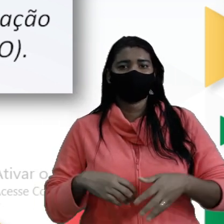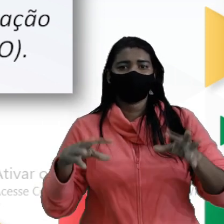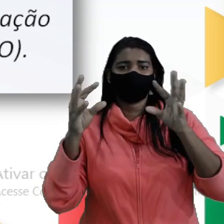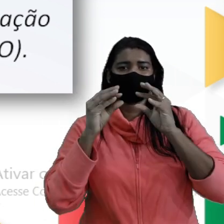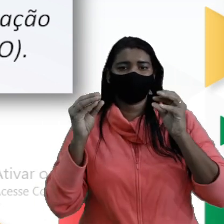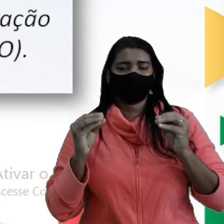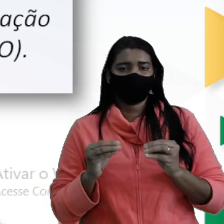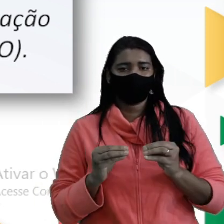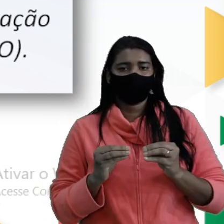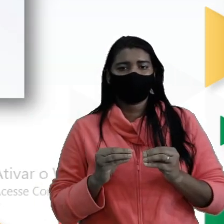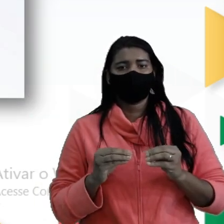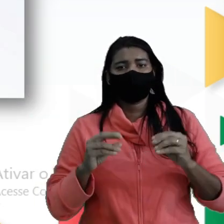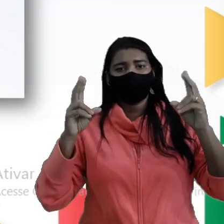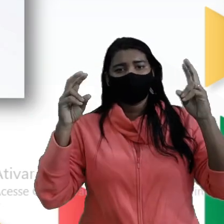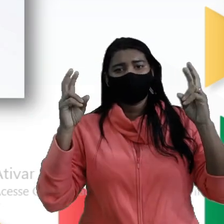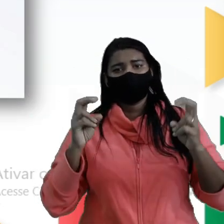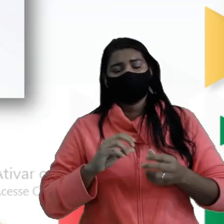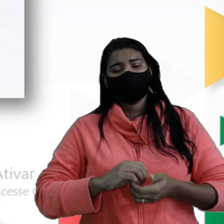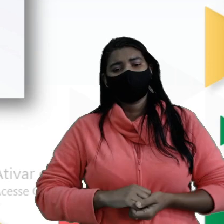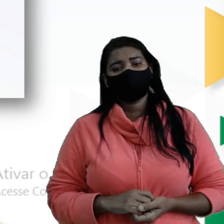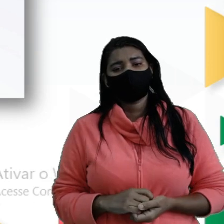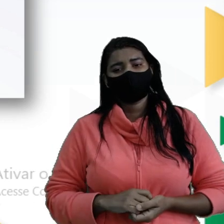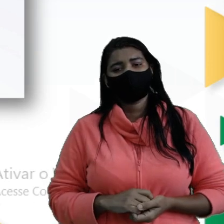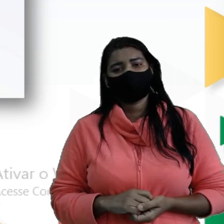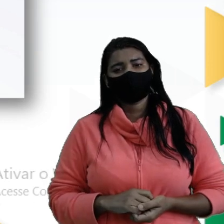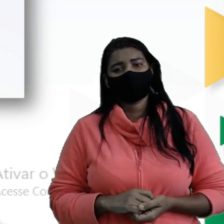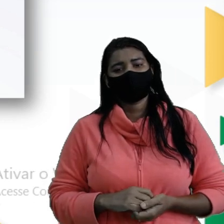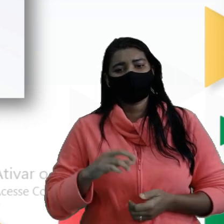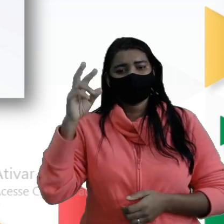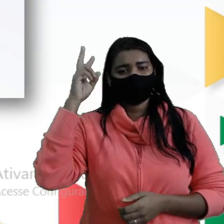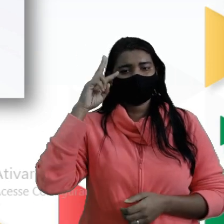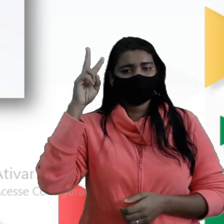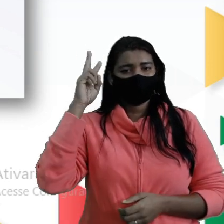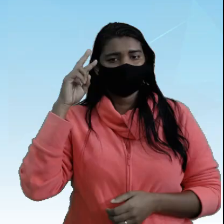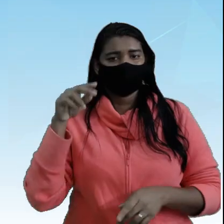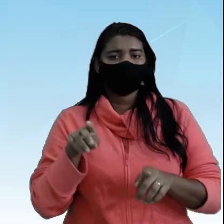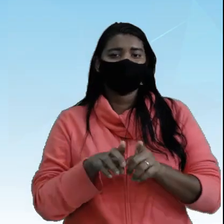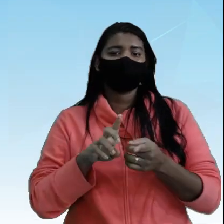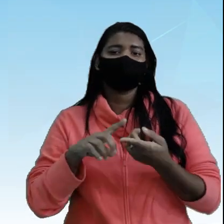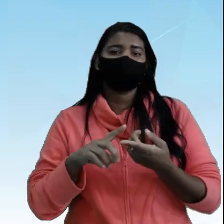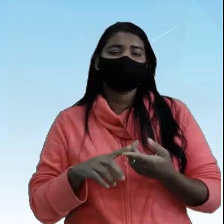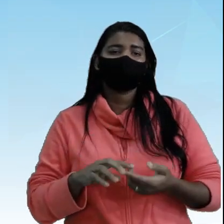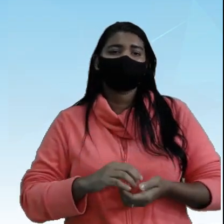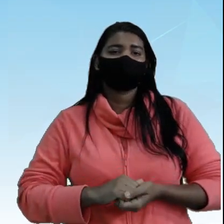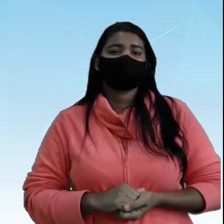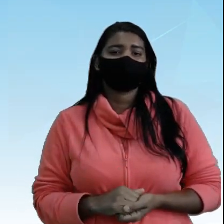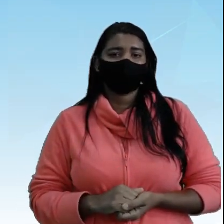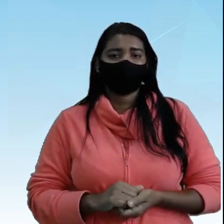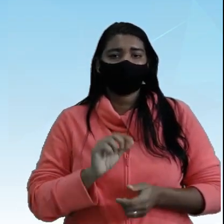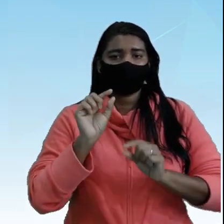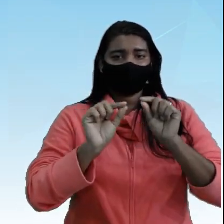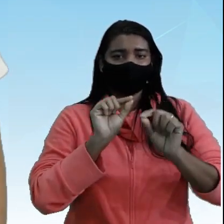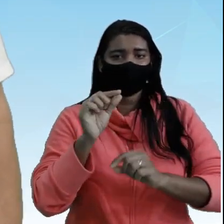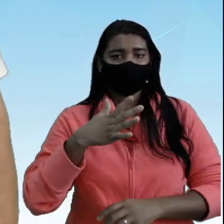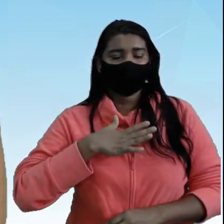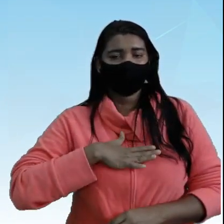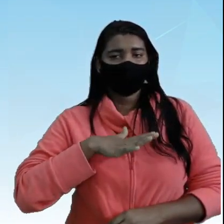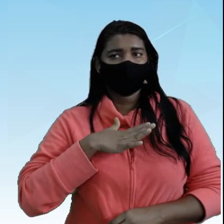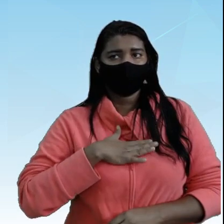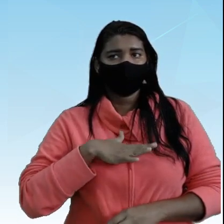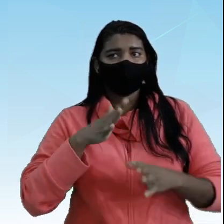retificação. Então, aqui o parênteses. Então, lembrar bem disso, certo? E também, para aqueles que gostam